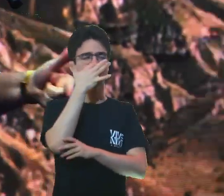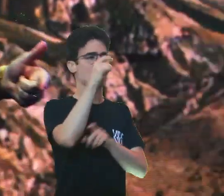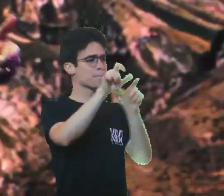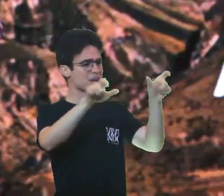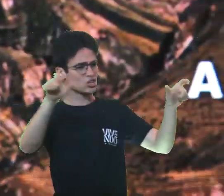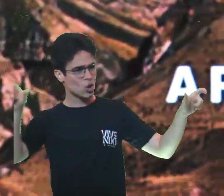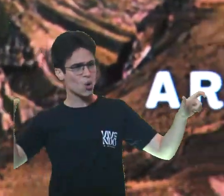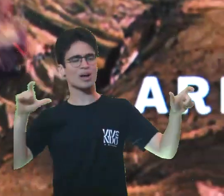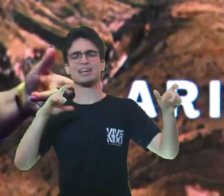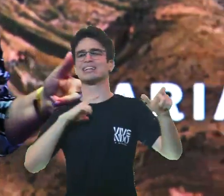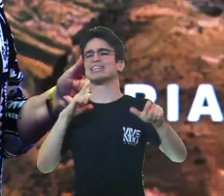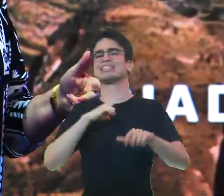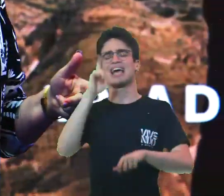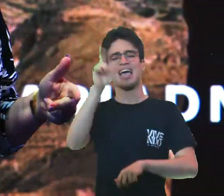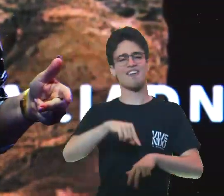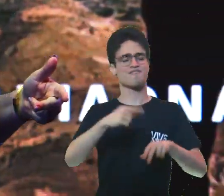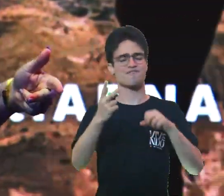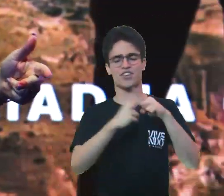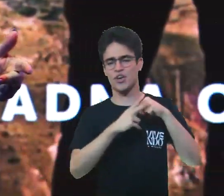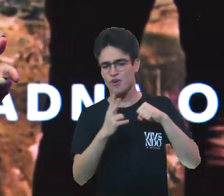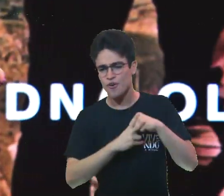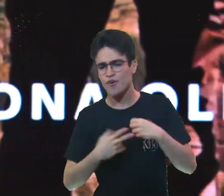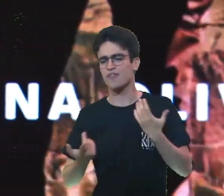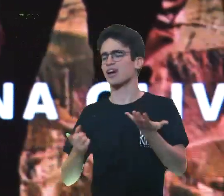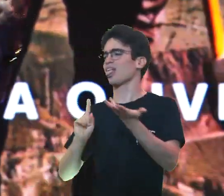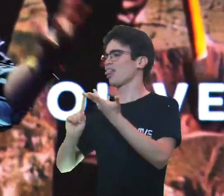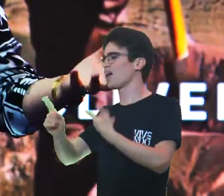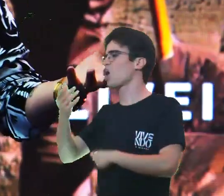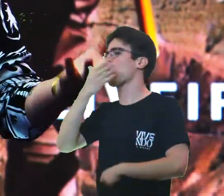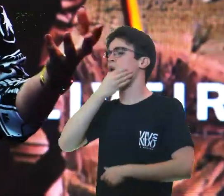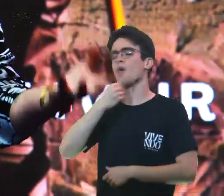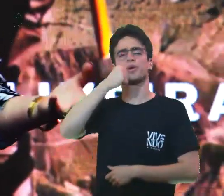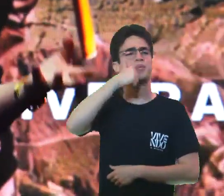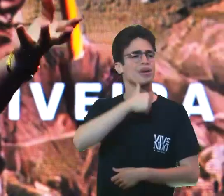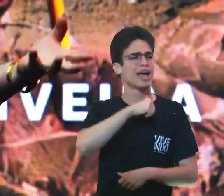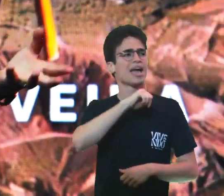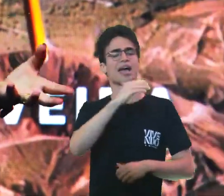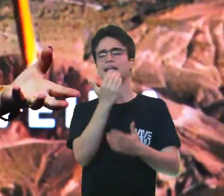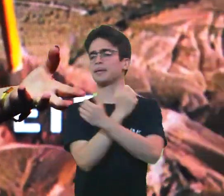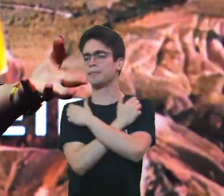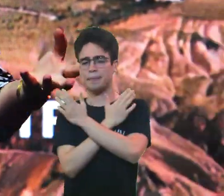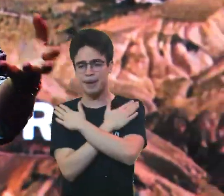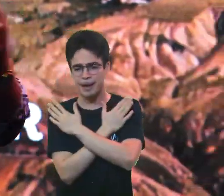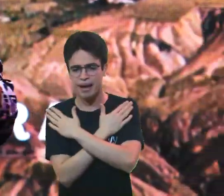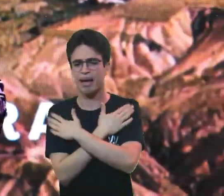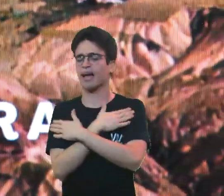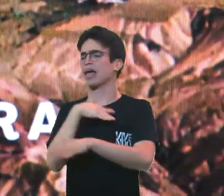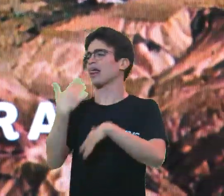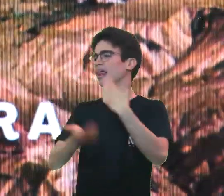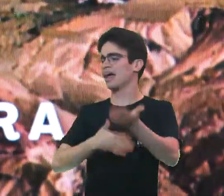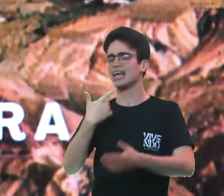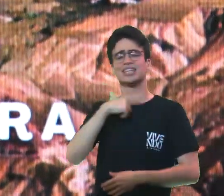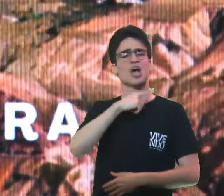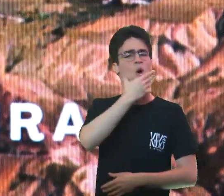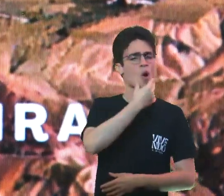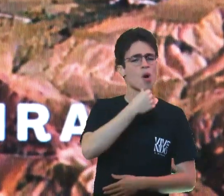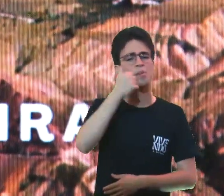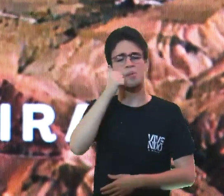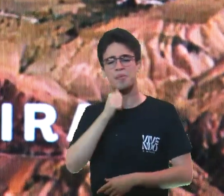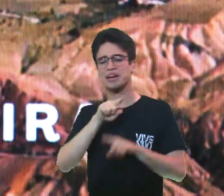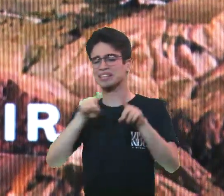viúvas, órfãos, homens e mulheres desempregados por causa do momento de guerra, homens e mulheres